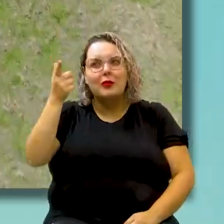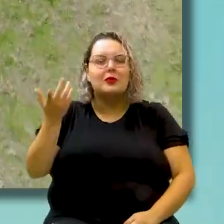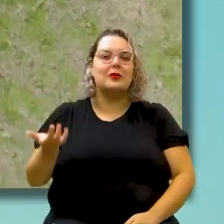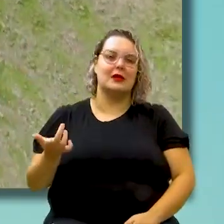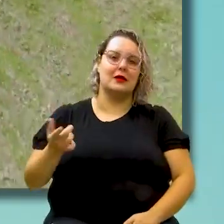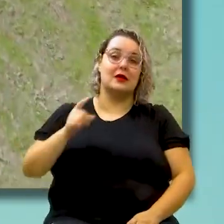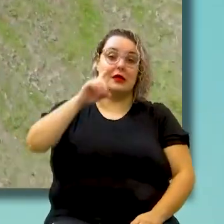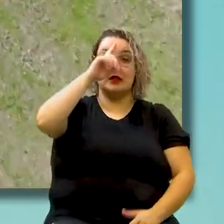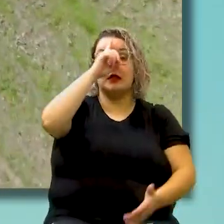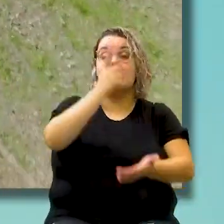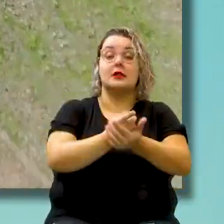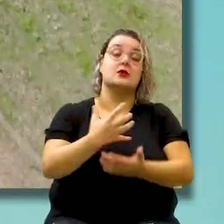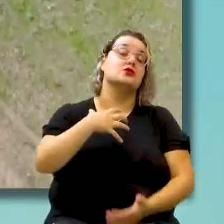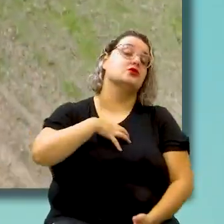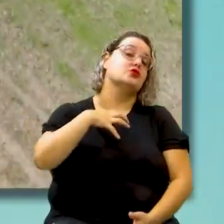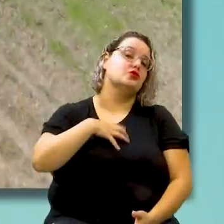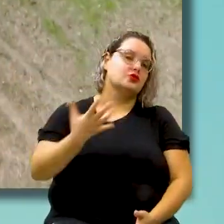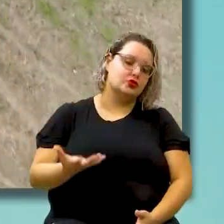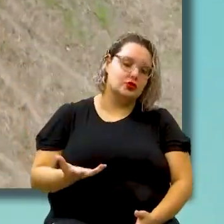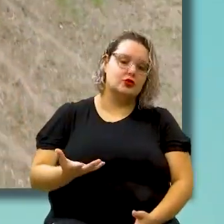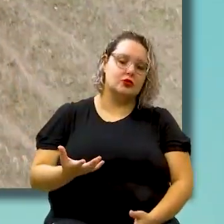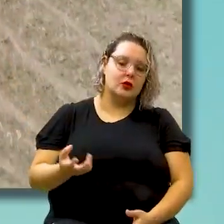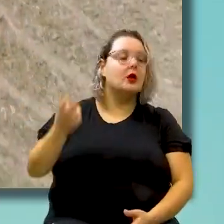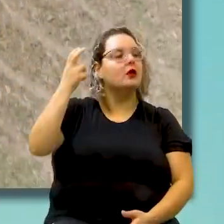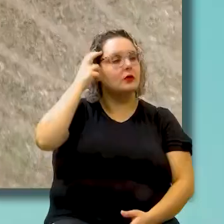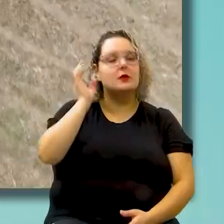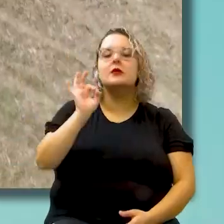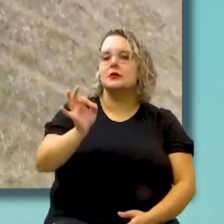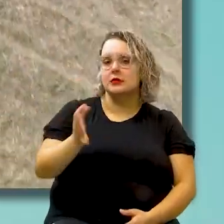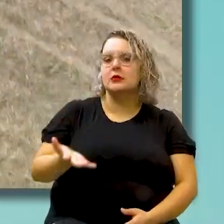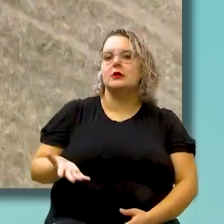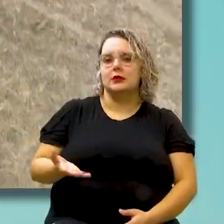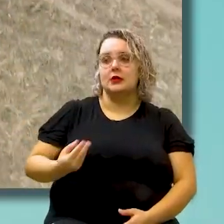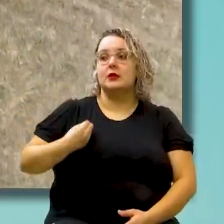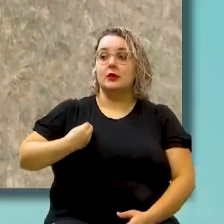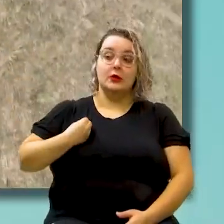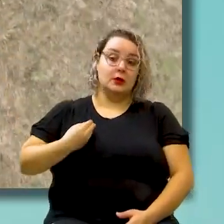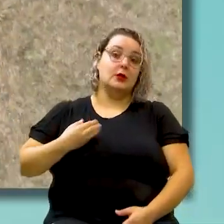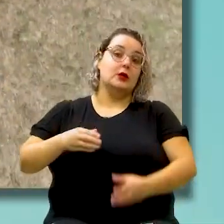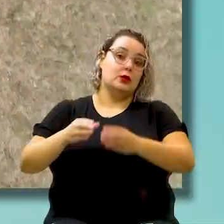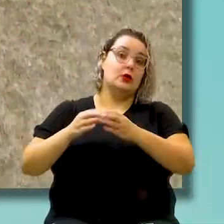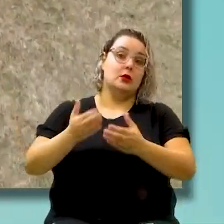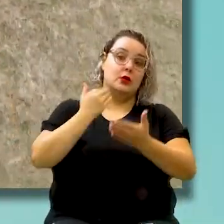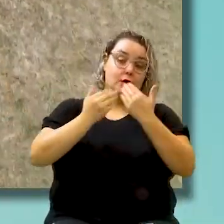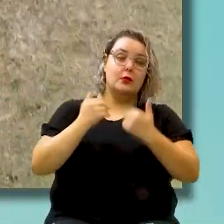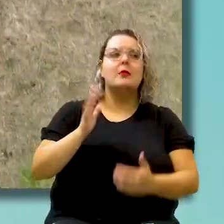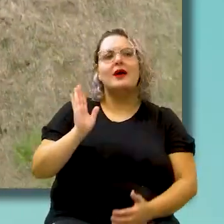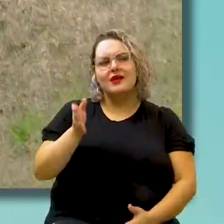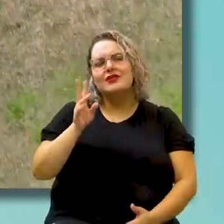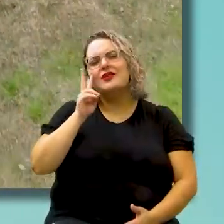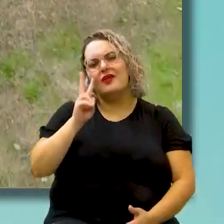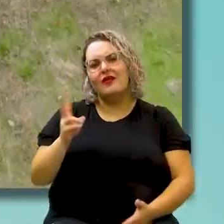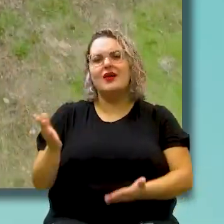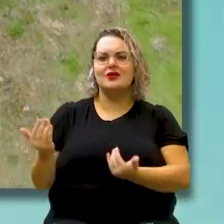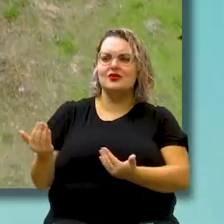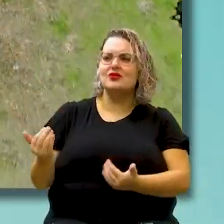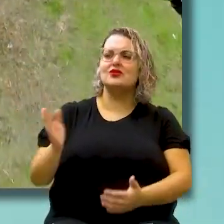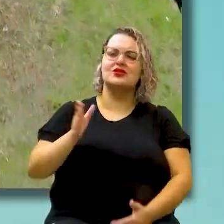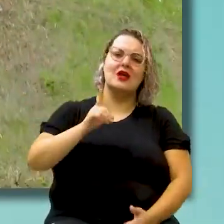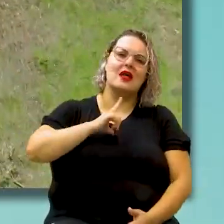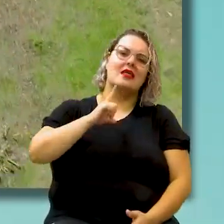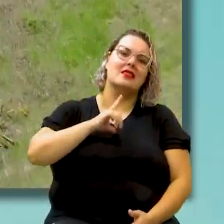quem decide isso são as nossas maneiras de Culturas, fazer, sem ser e dúvida. viver com os nossos alimentos. Mas eu já vejo que os